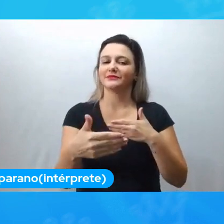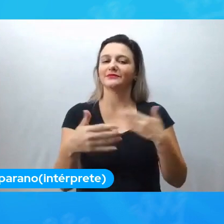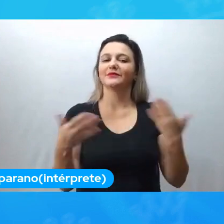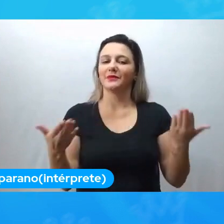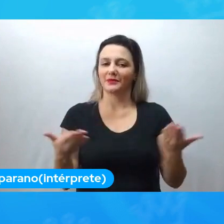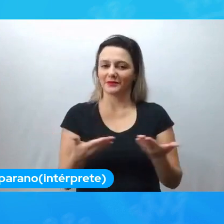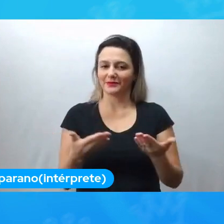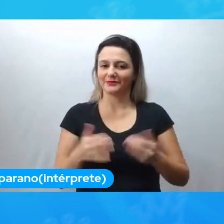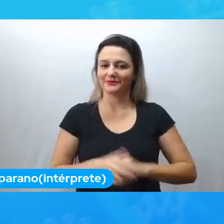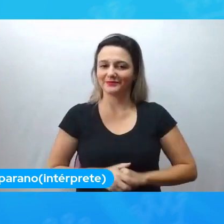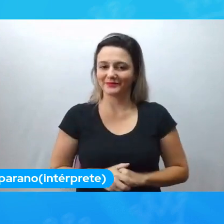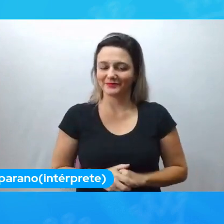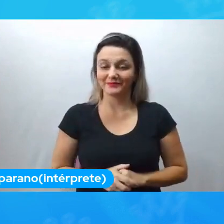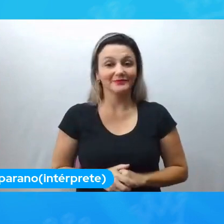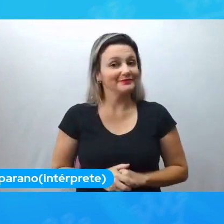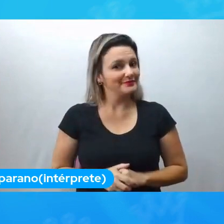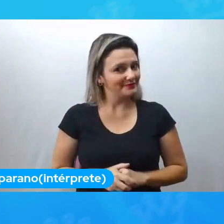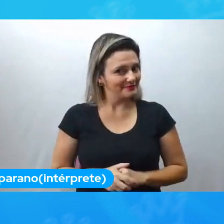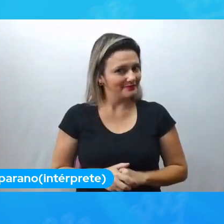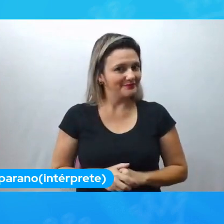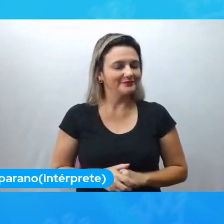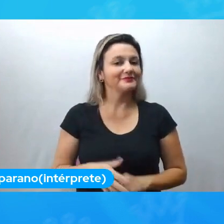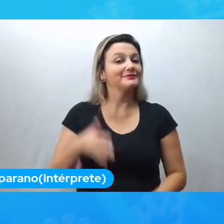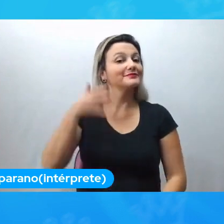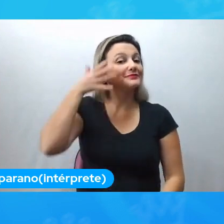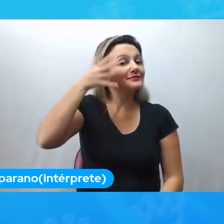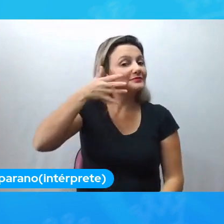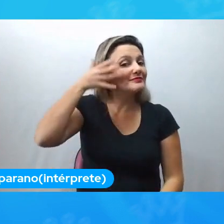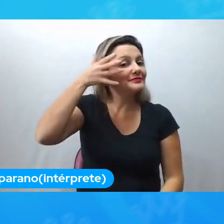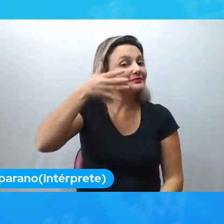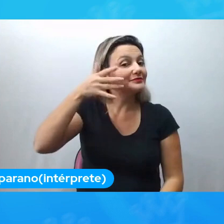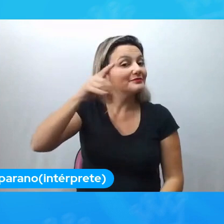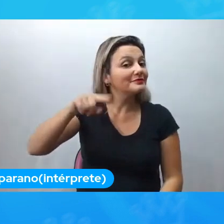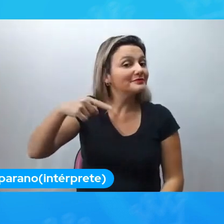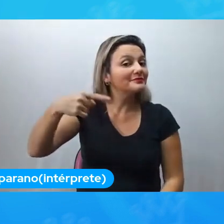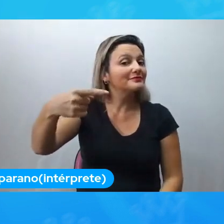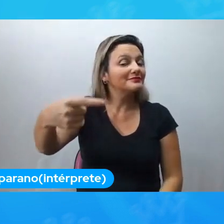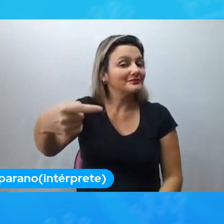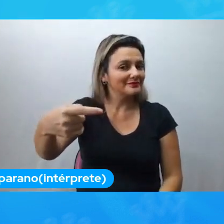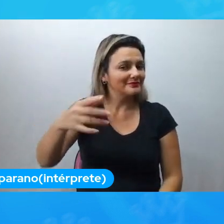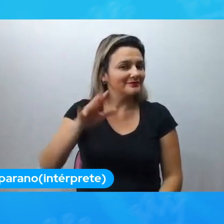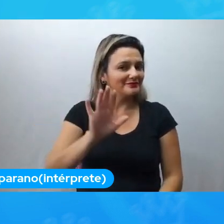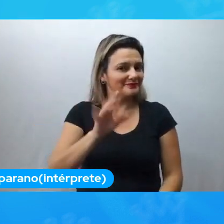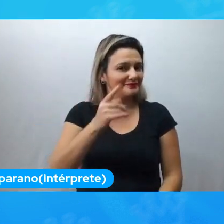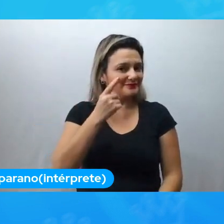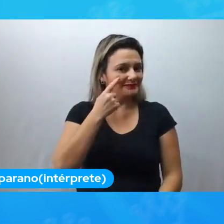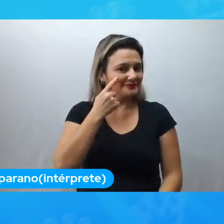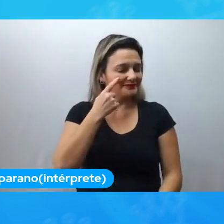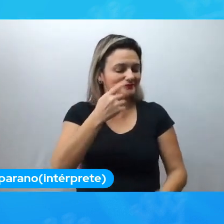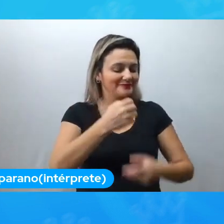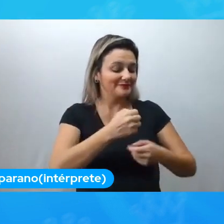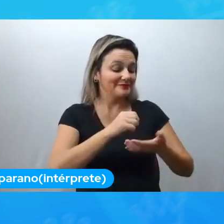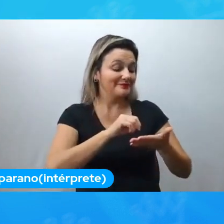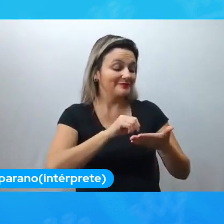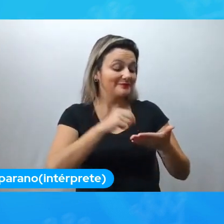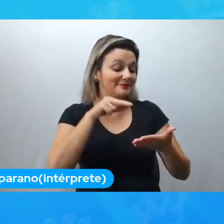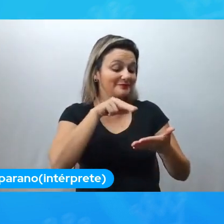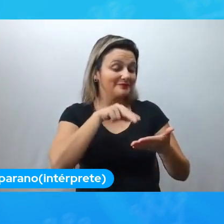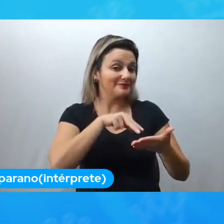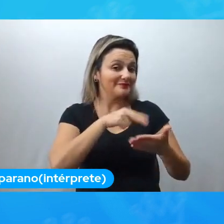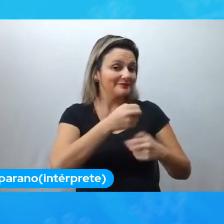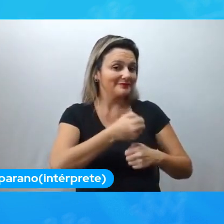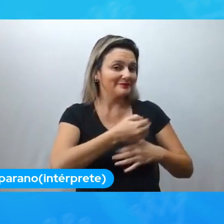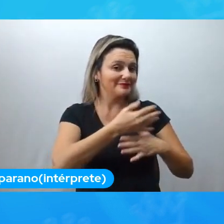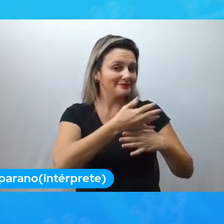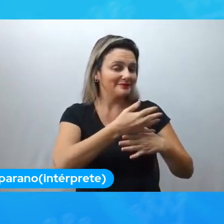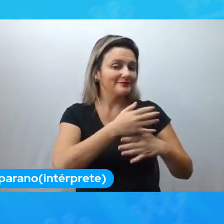Então, a próxima palestra, deixa eu só pegar aqui a fila rapidinho,